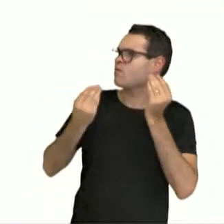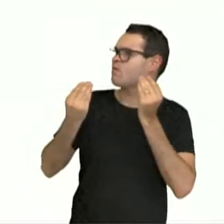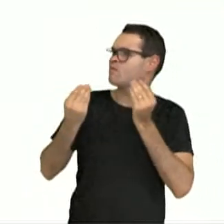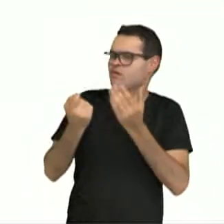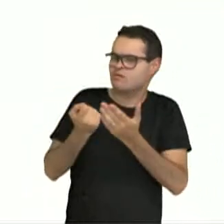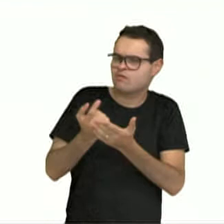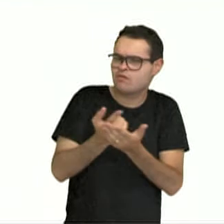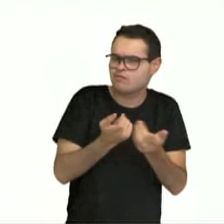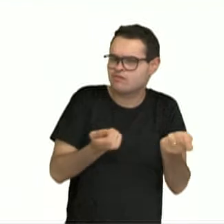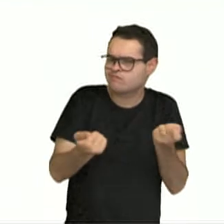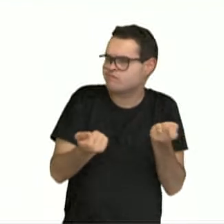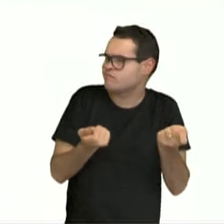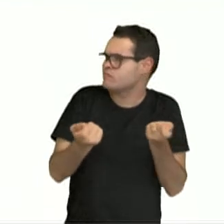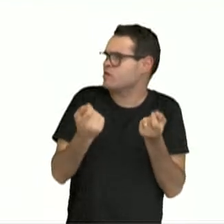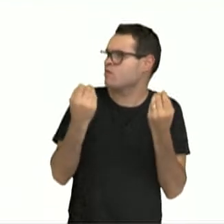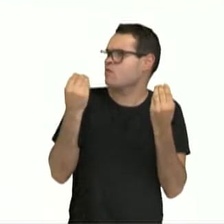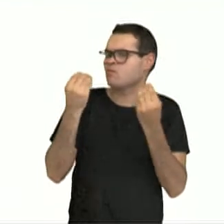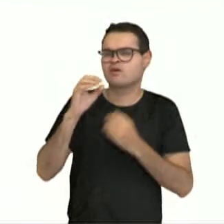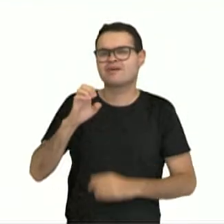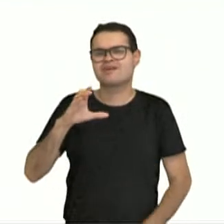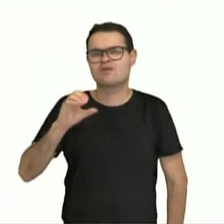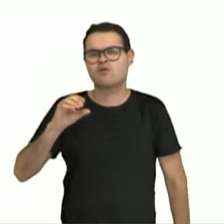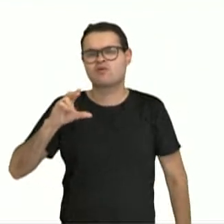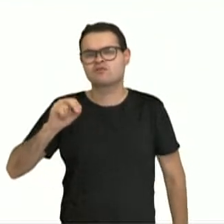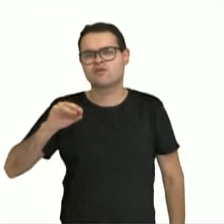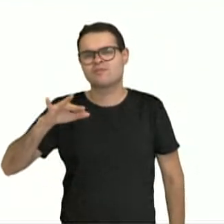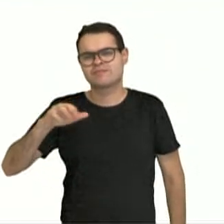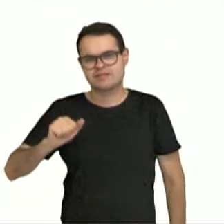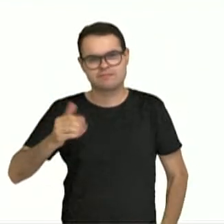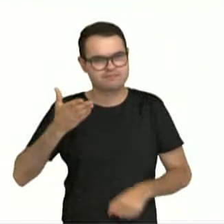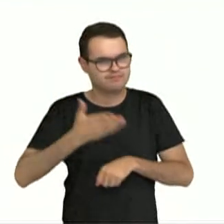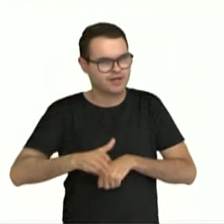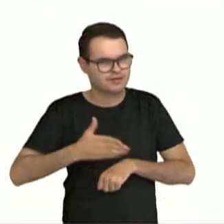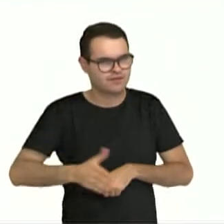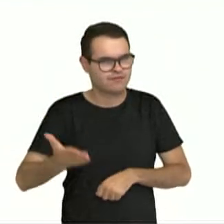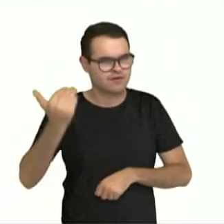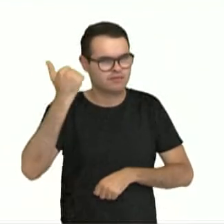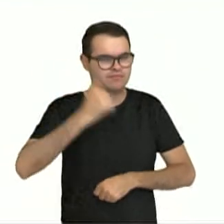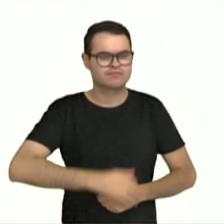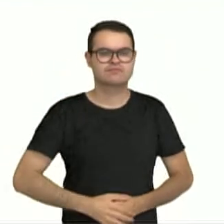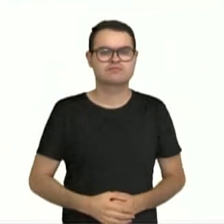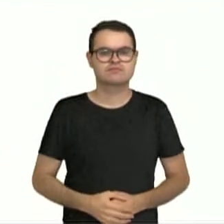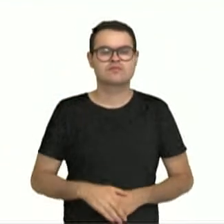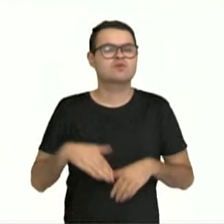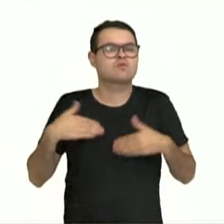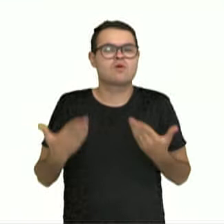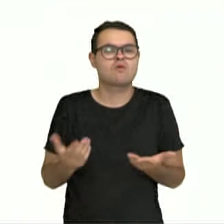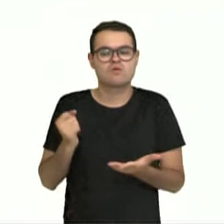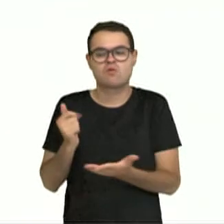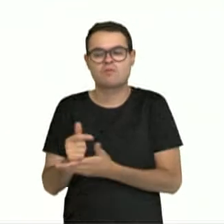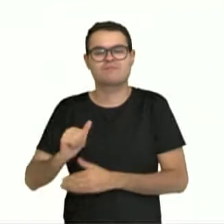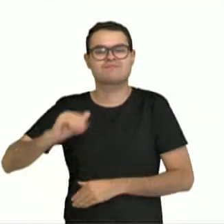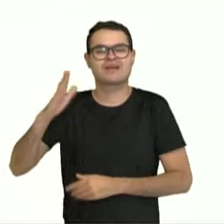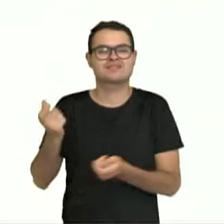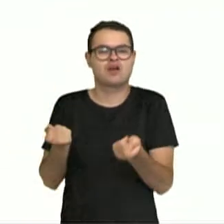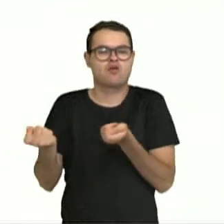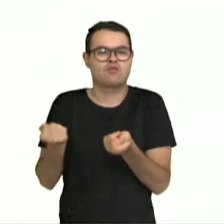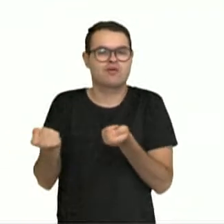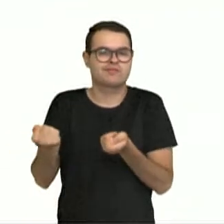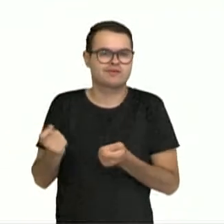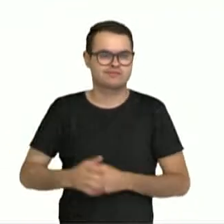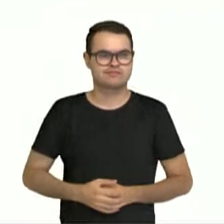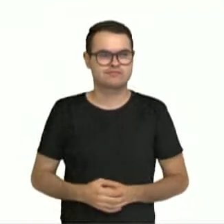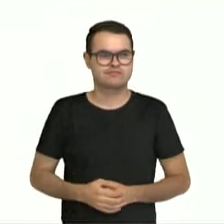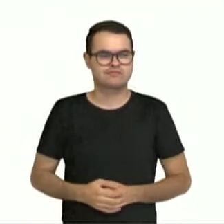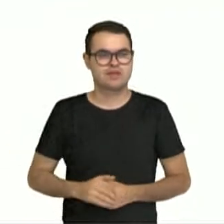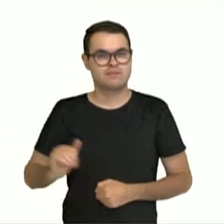de economia? Vamos lá, vamos fazer um praticando. Qual a compra mais econômica? É mais econômico